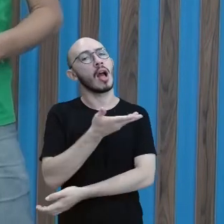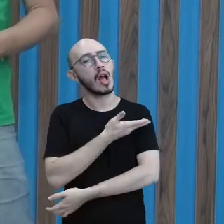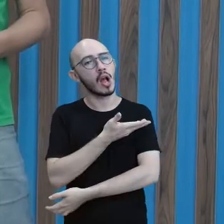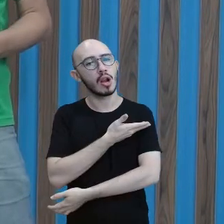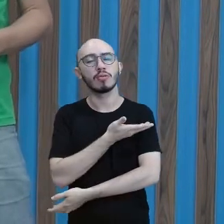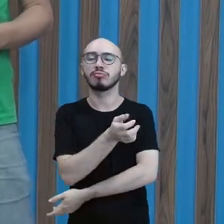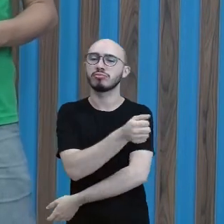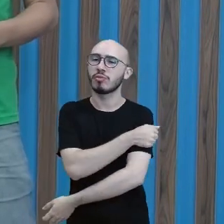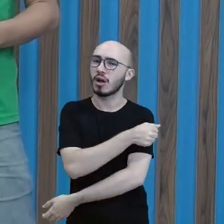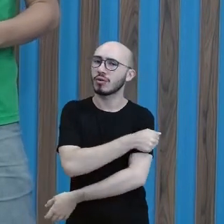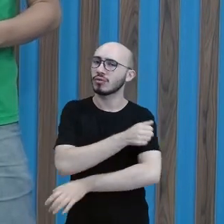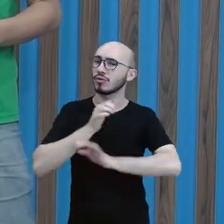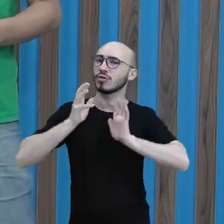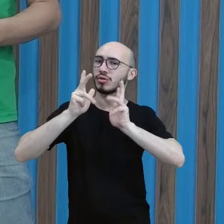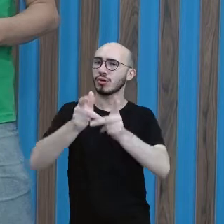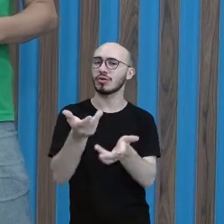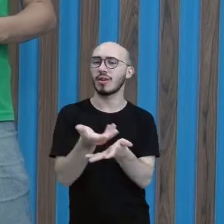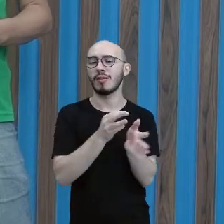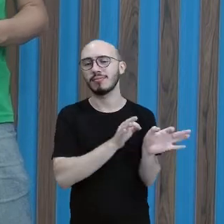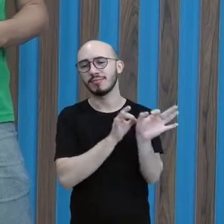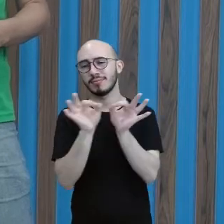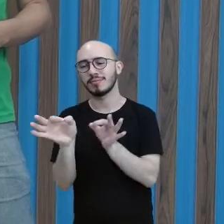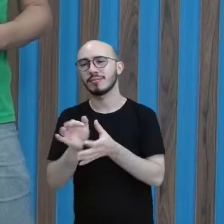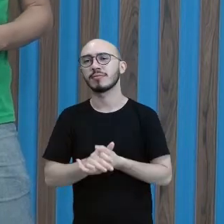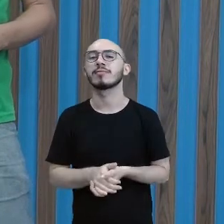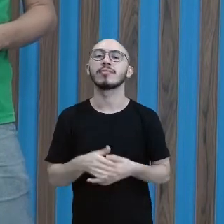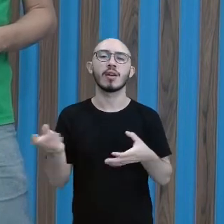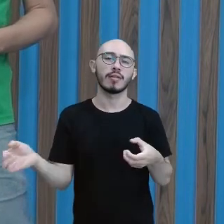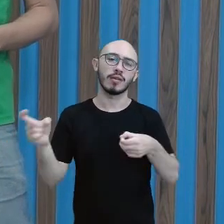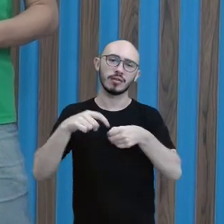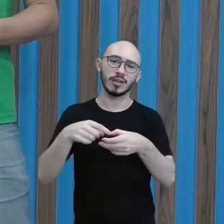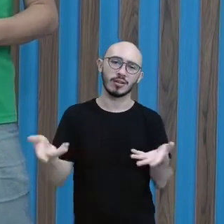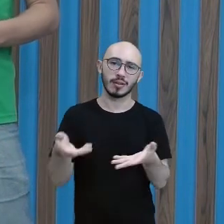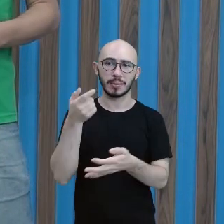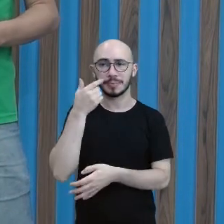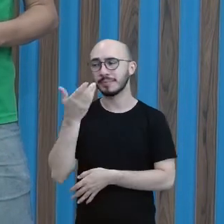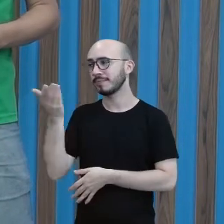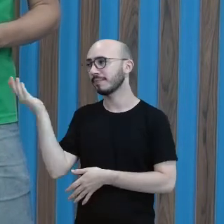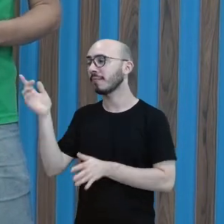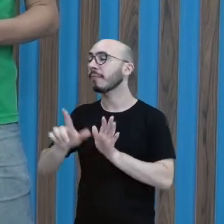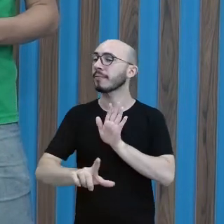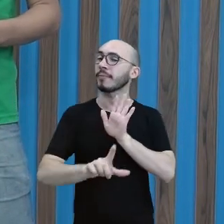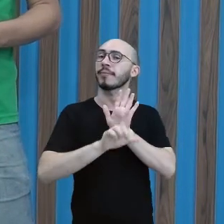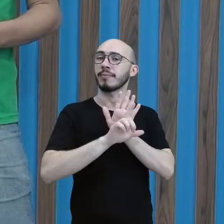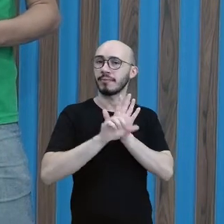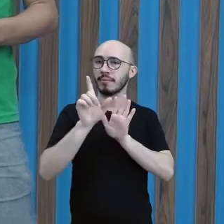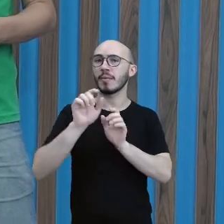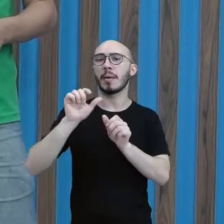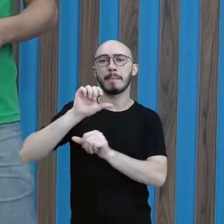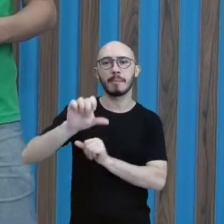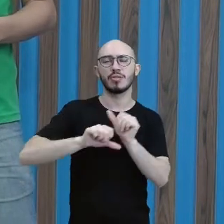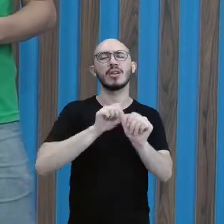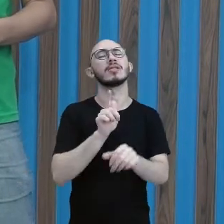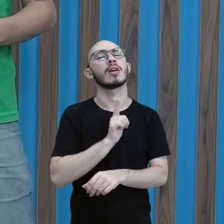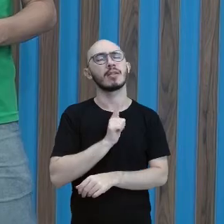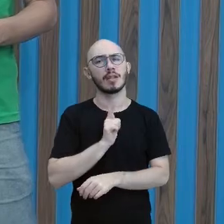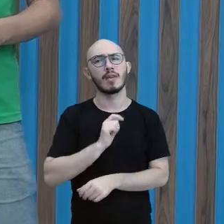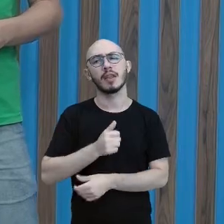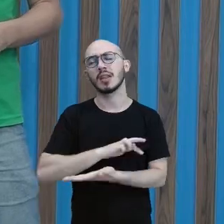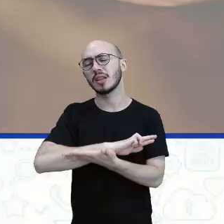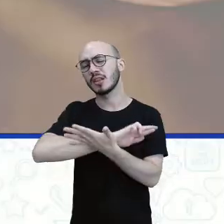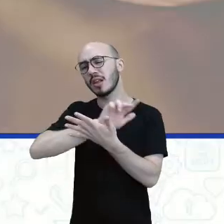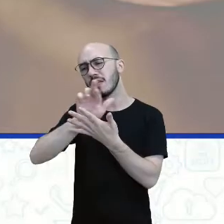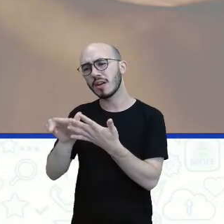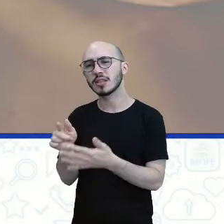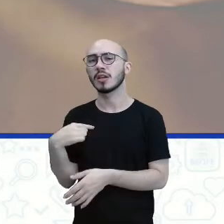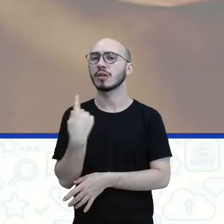que estiverem acompanhando aí a aula, tá? Então, retomando aqui, como eu falei, a legislação ela foi objeto de muitas alterações e a gente